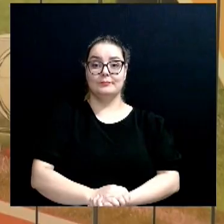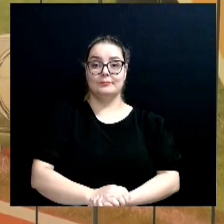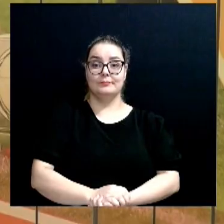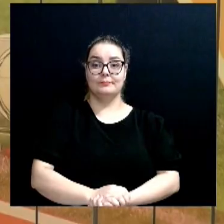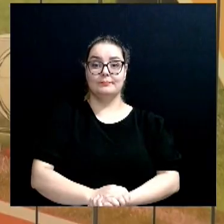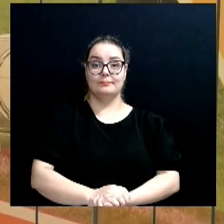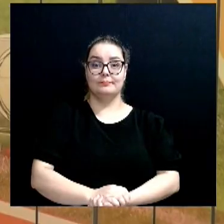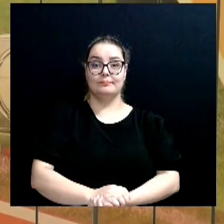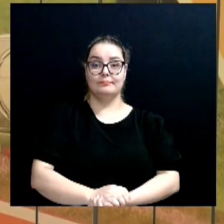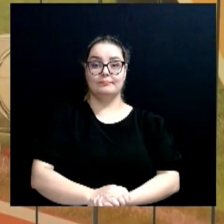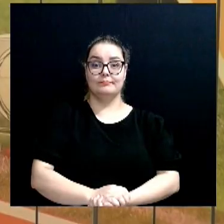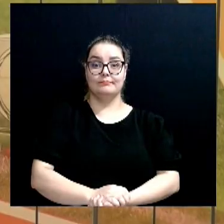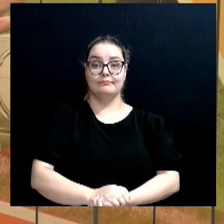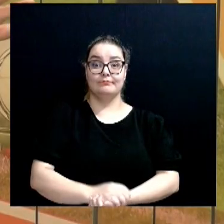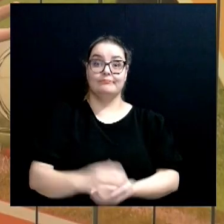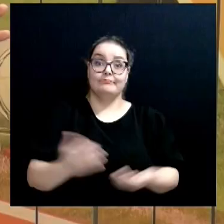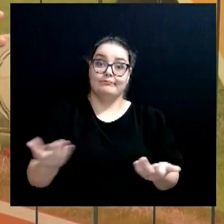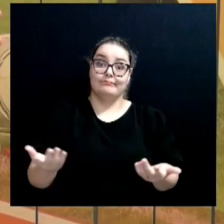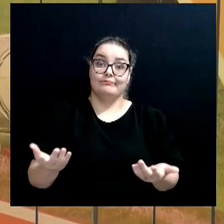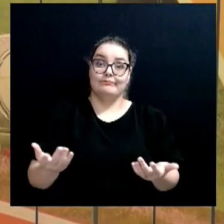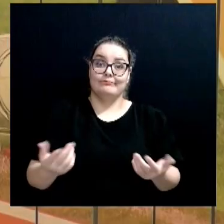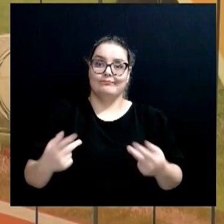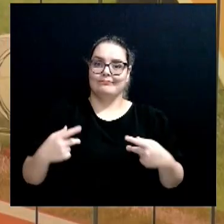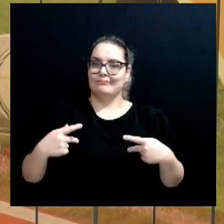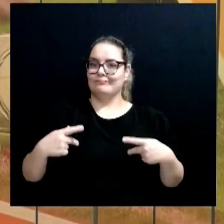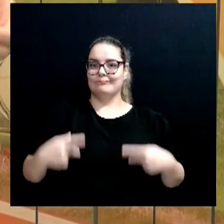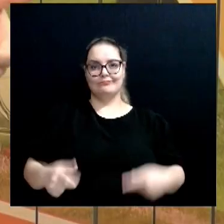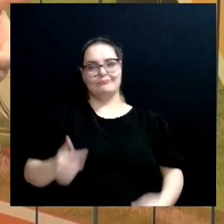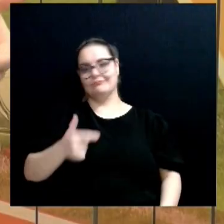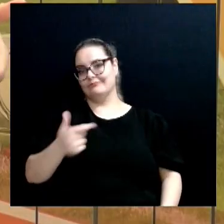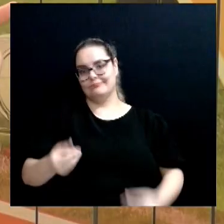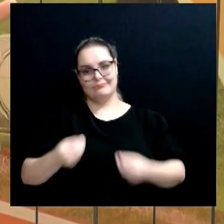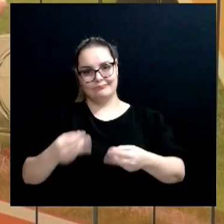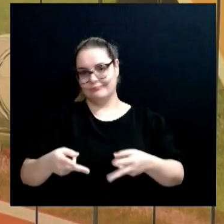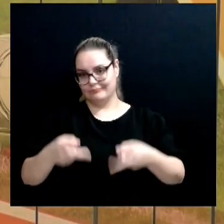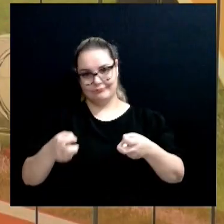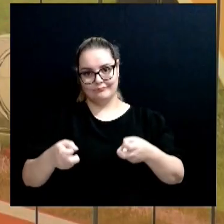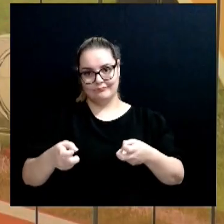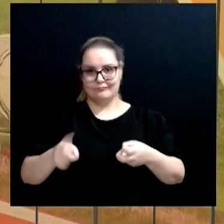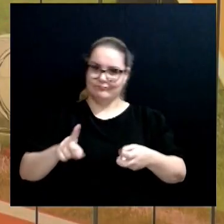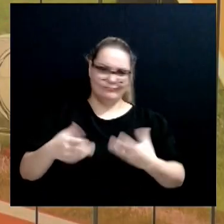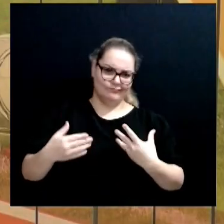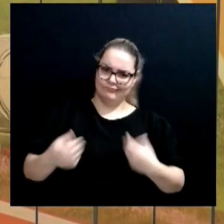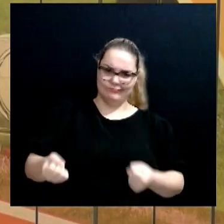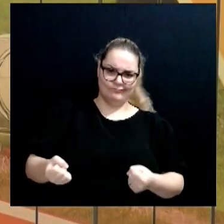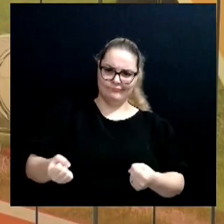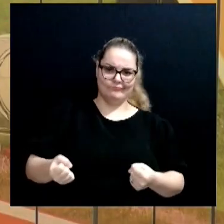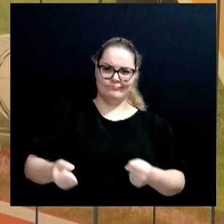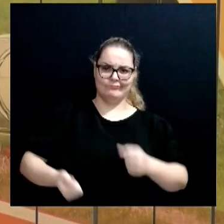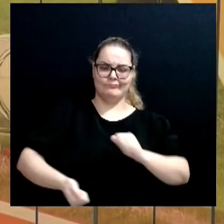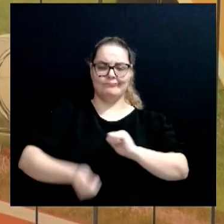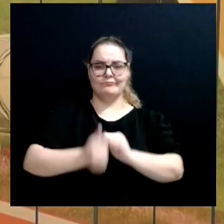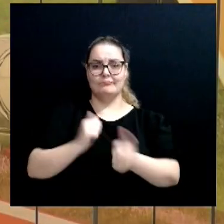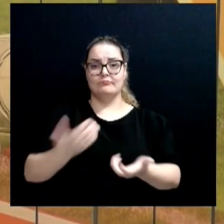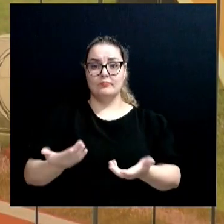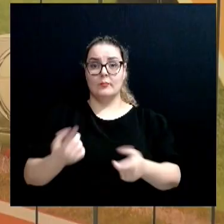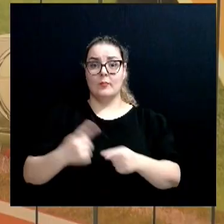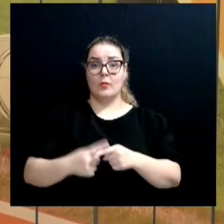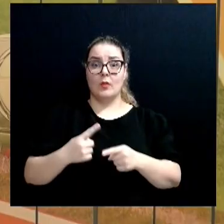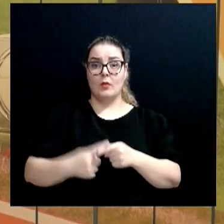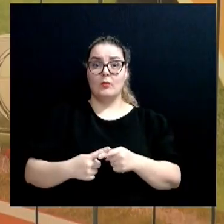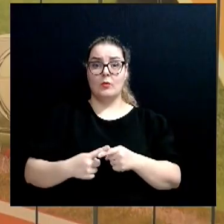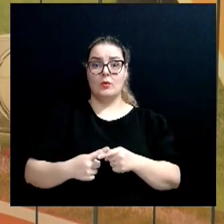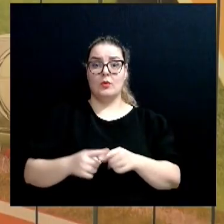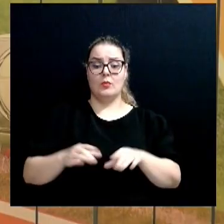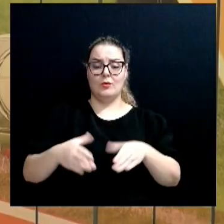Olha, uma postura irreconhecível e até inaceitável dos atletas, porque time muito passivo no segundo tempo,